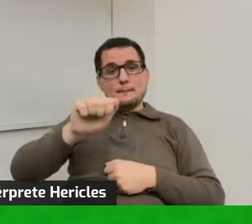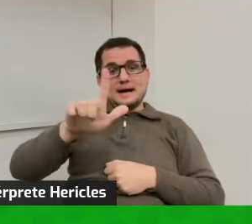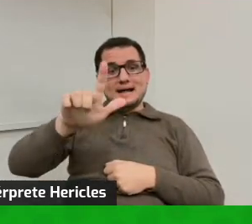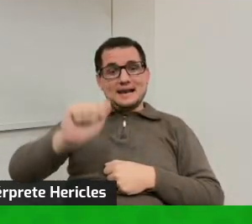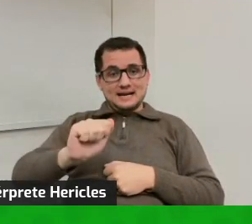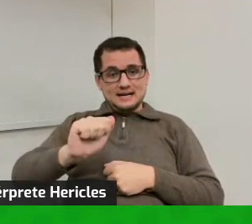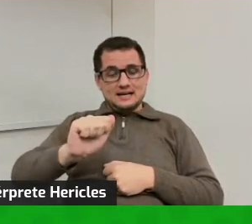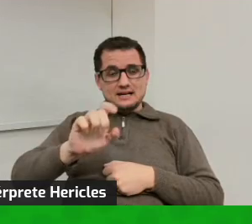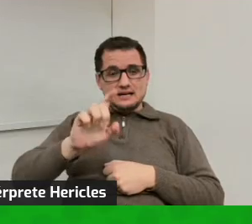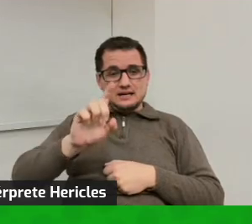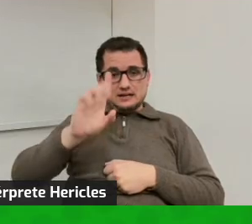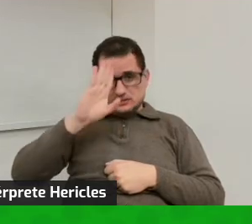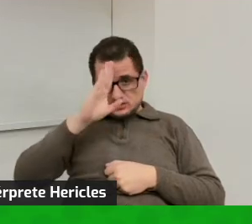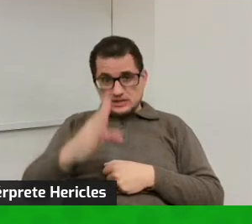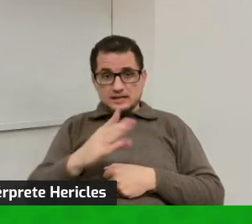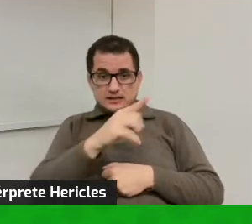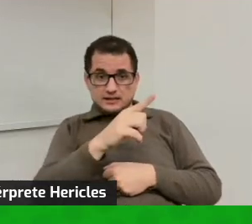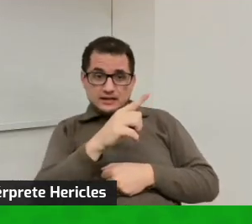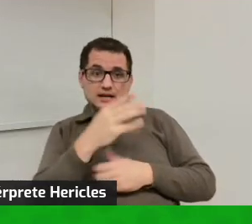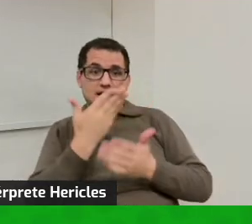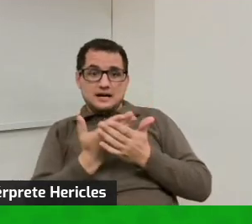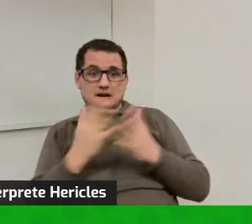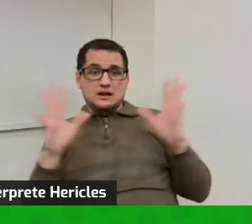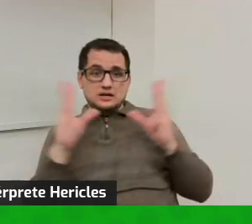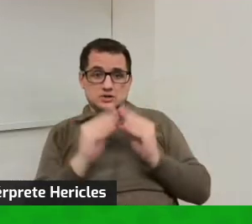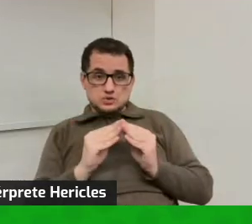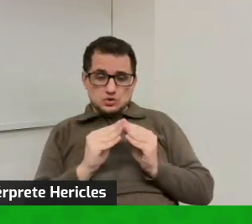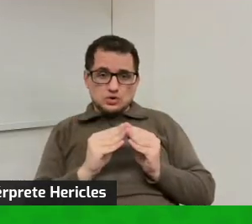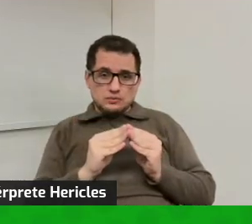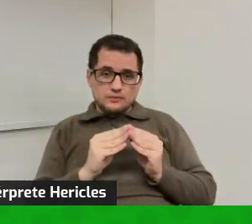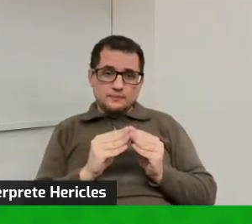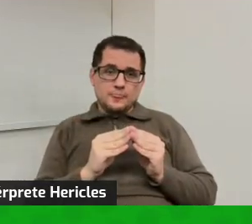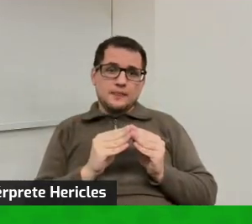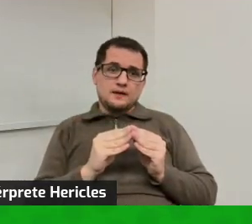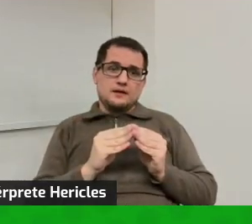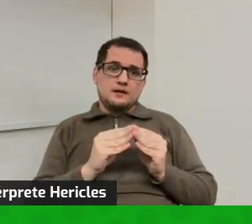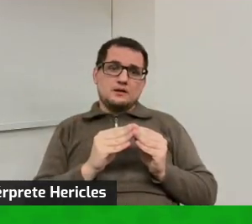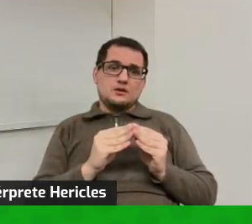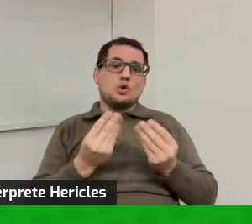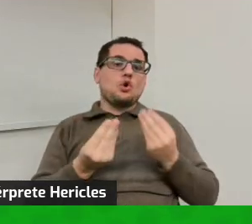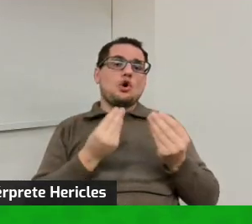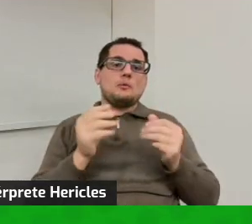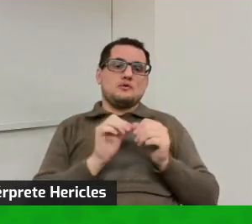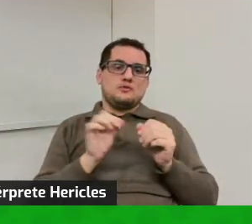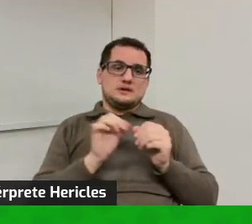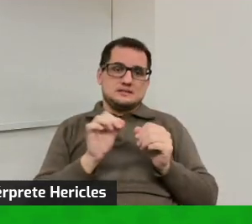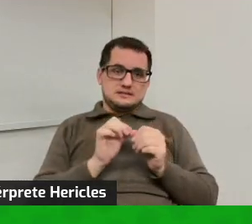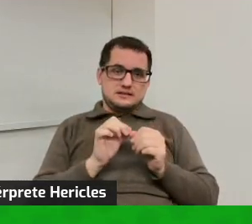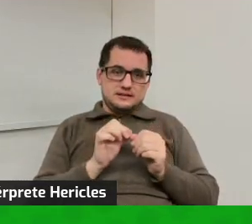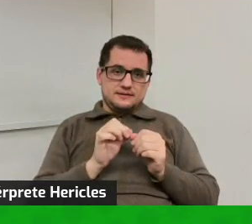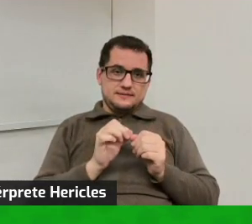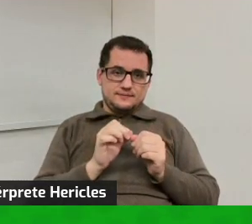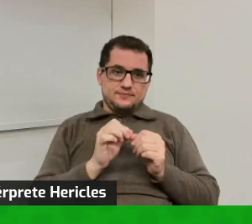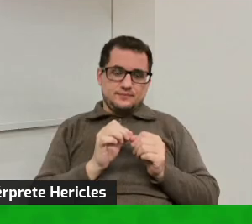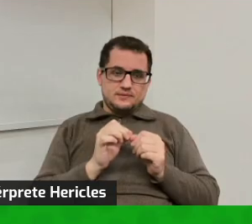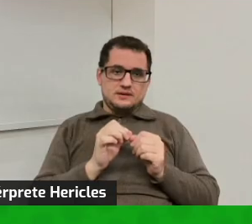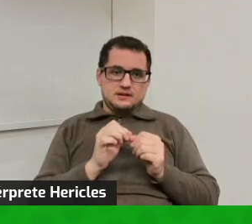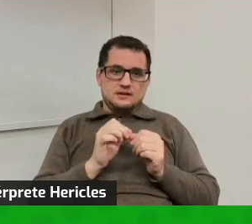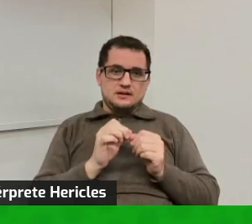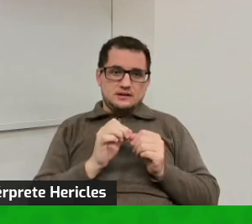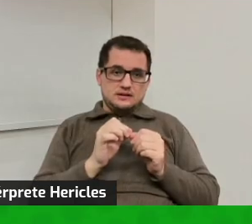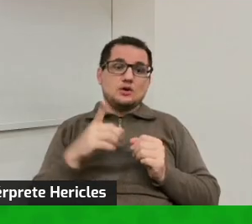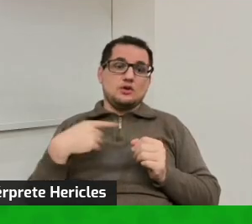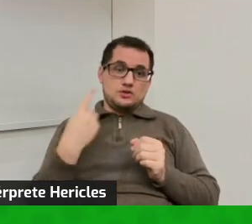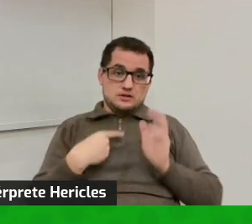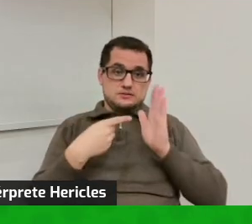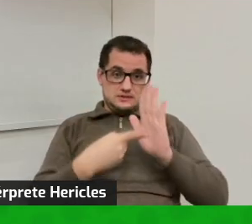Aqui é o resumo da aula, né? Então, o que é mala direta, passo a passo no Word. Ontem eu falei errado para vocês, falei que a gente não voltava no Word, a gente volta no Word para mala